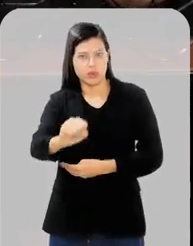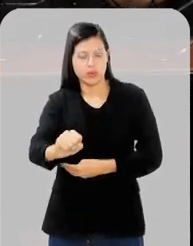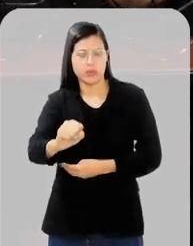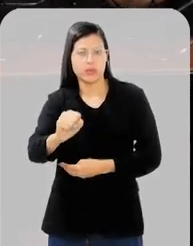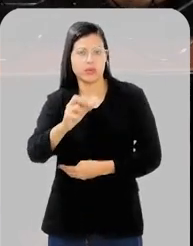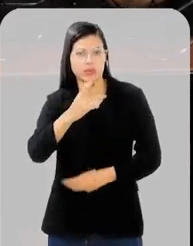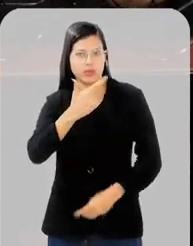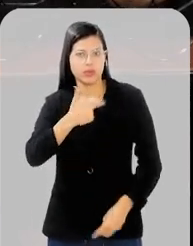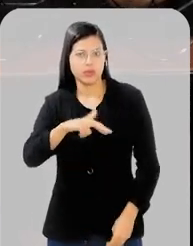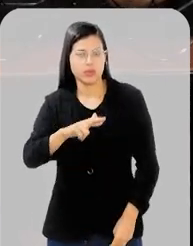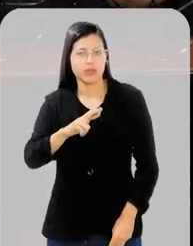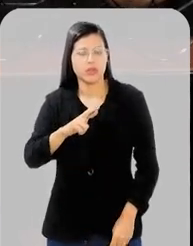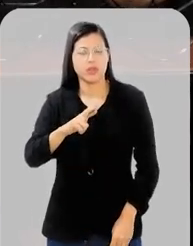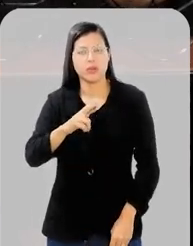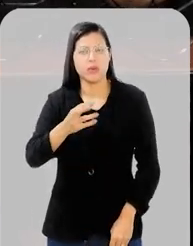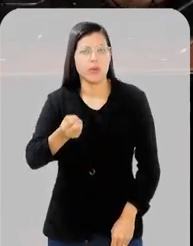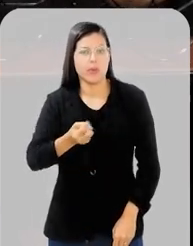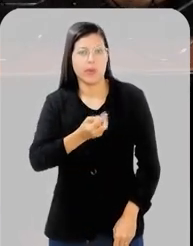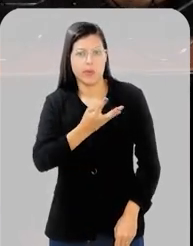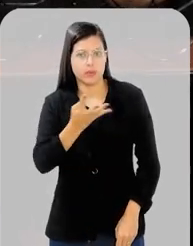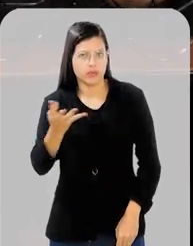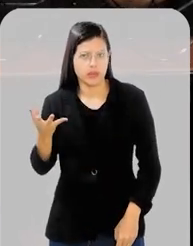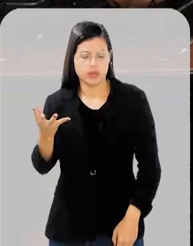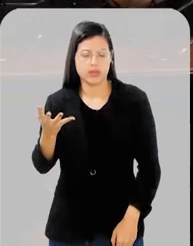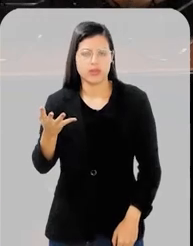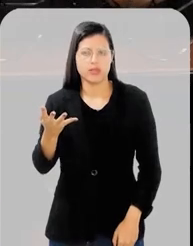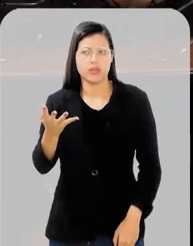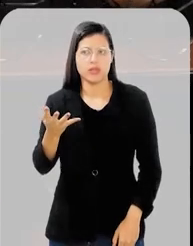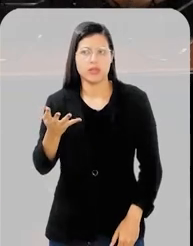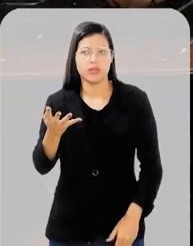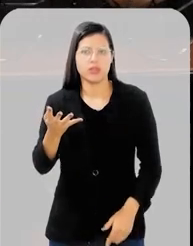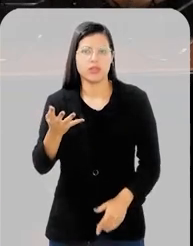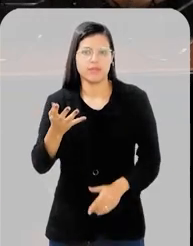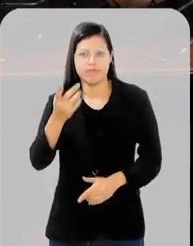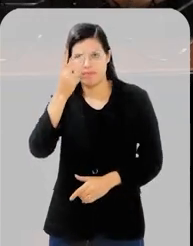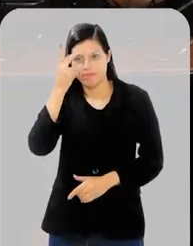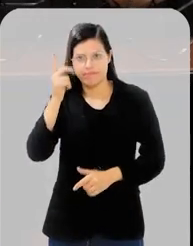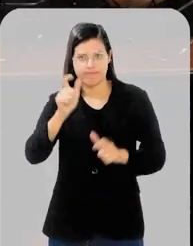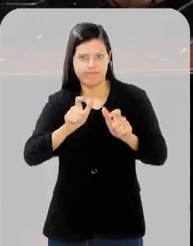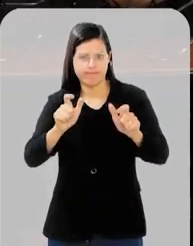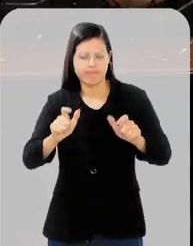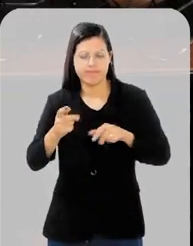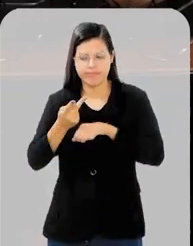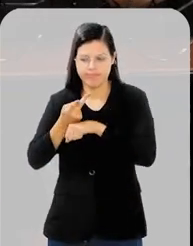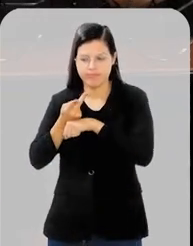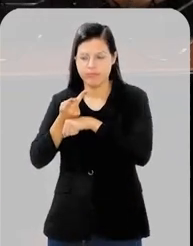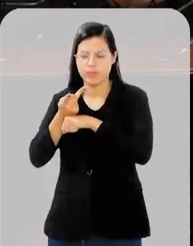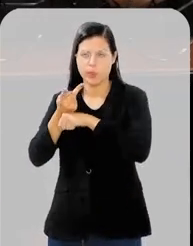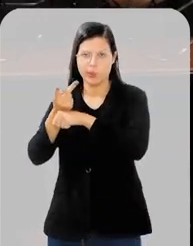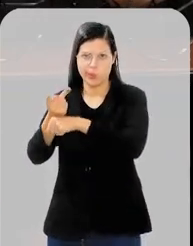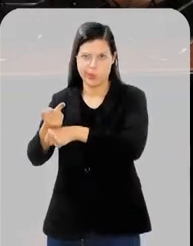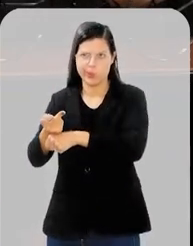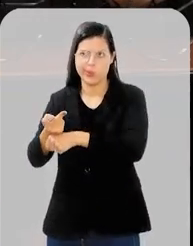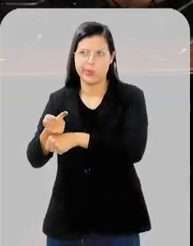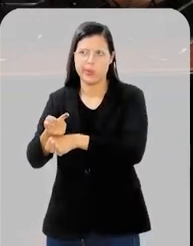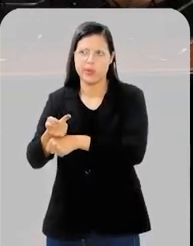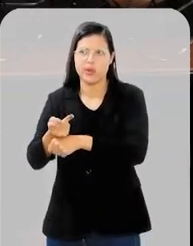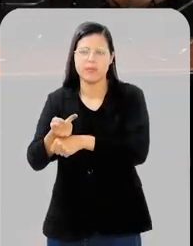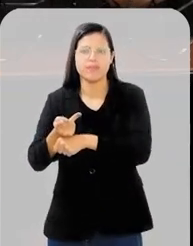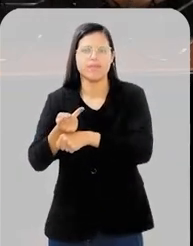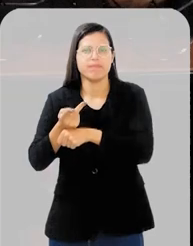religiões o número de casos que a gente atende inclusive